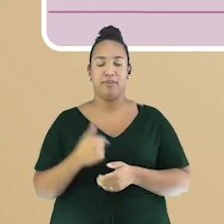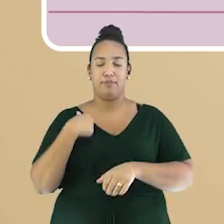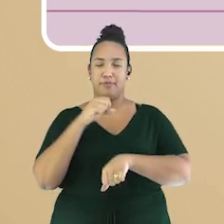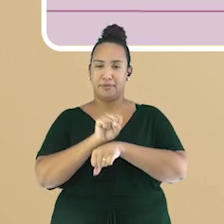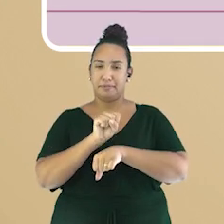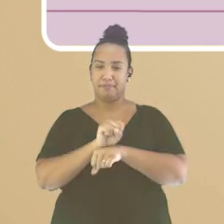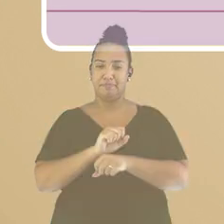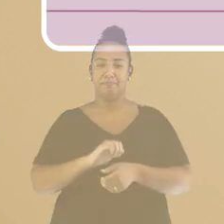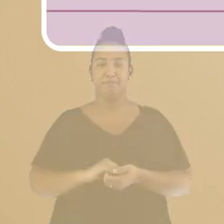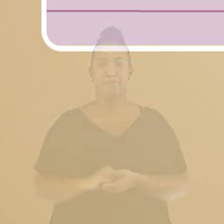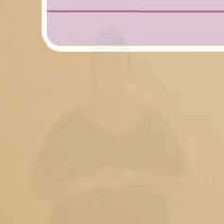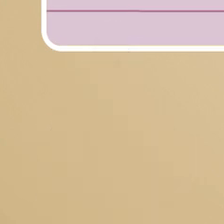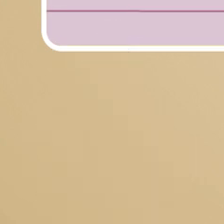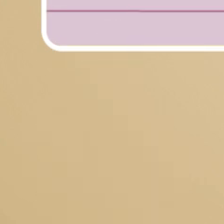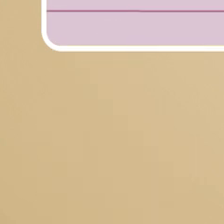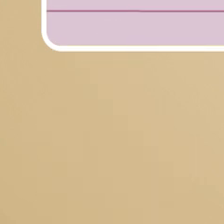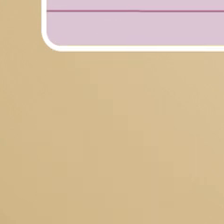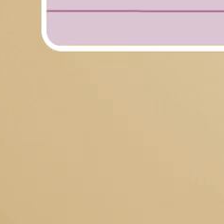espero.